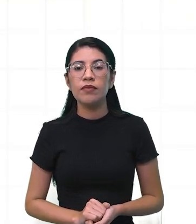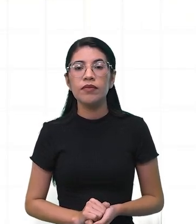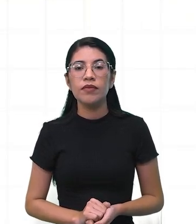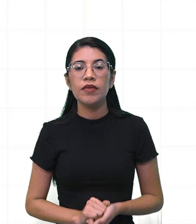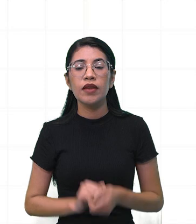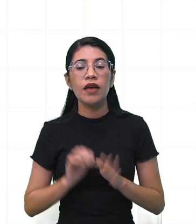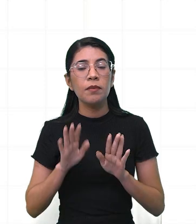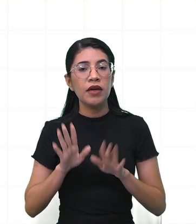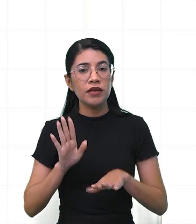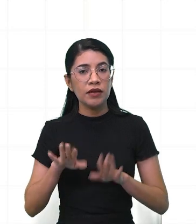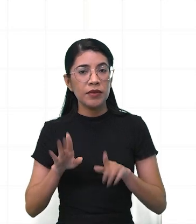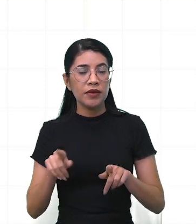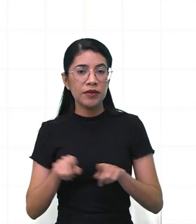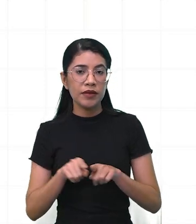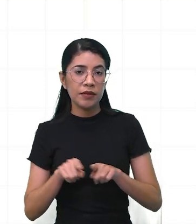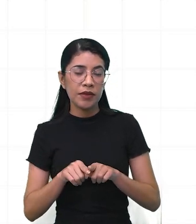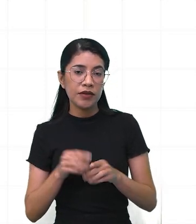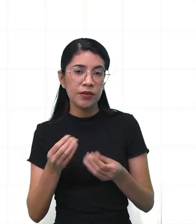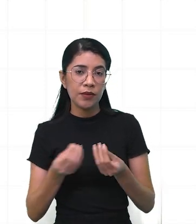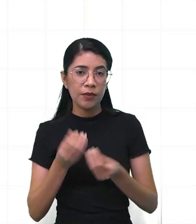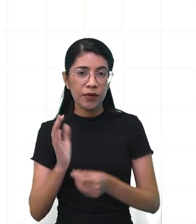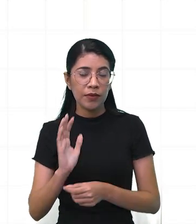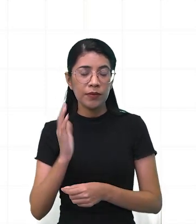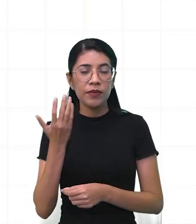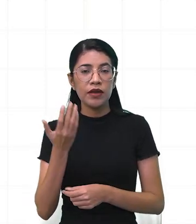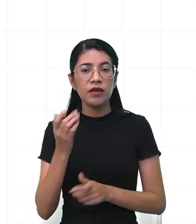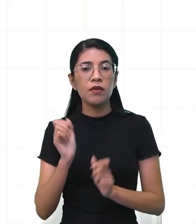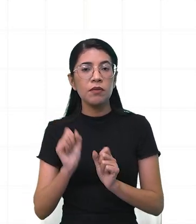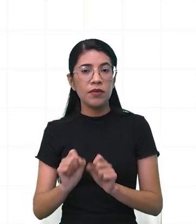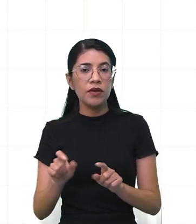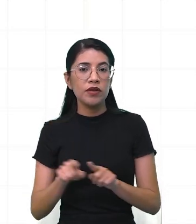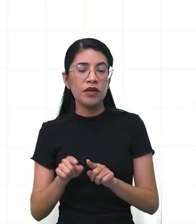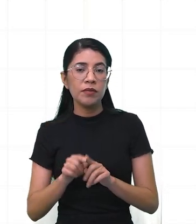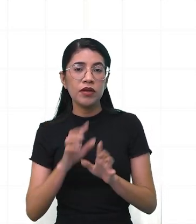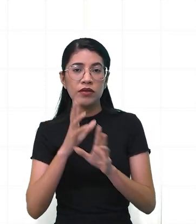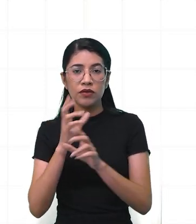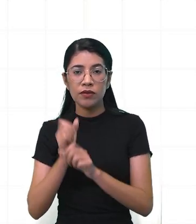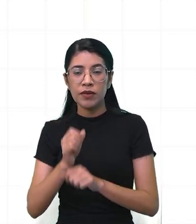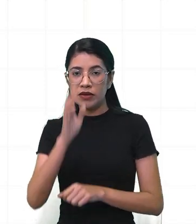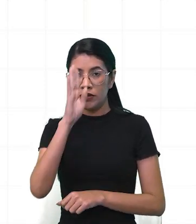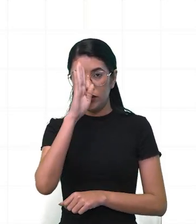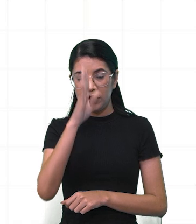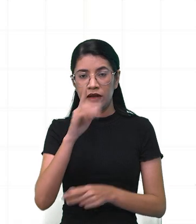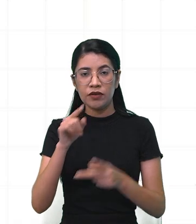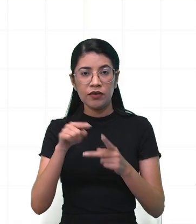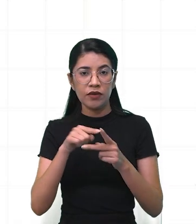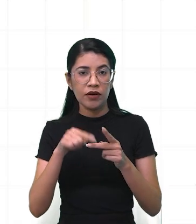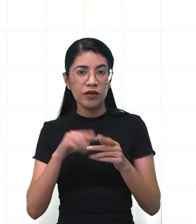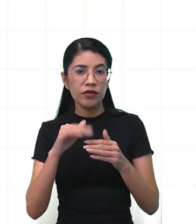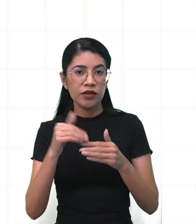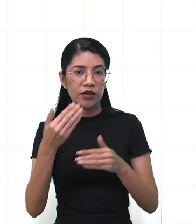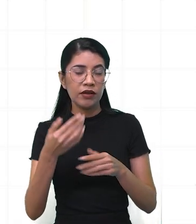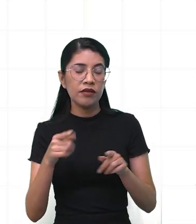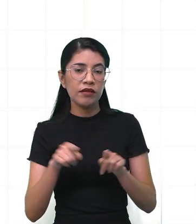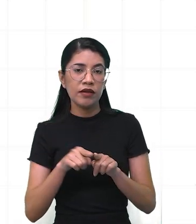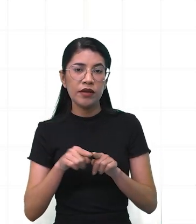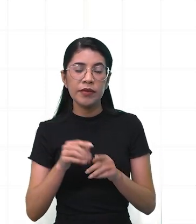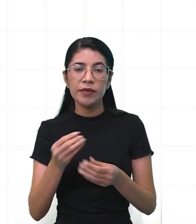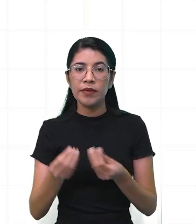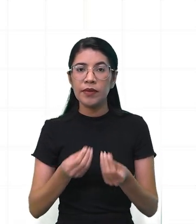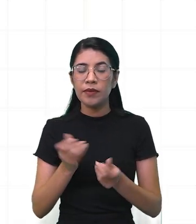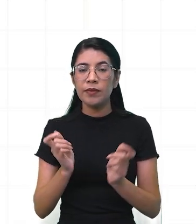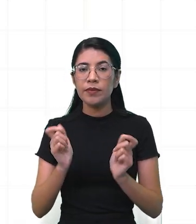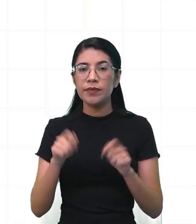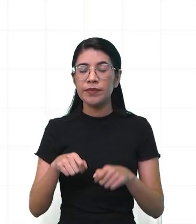dependendo da situação, né, a gente já pode encontrar diretamente o valor do ângulo externo também. É uma outra forma de fazer se você não